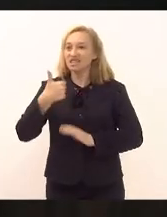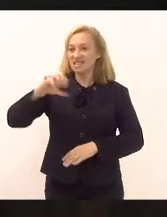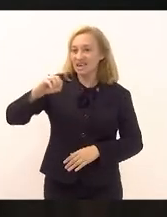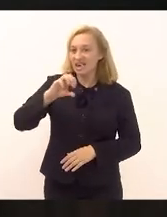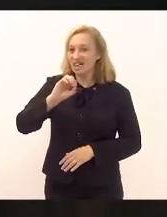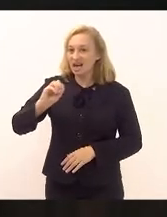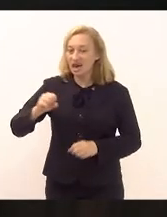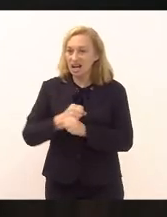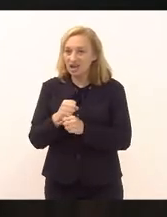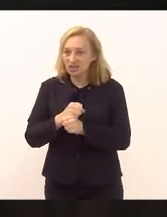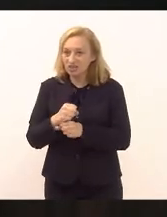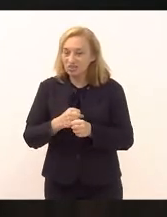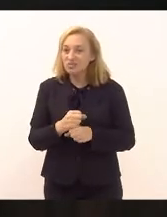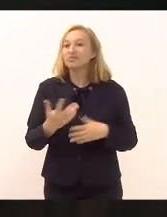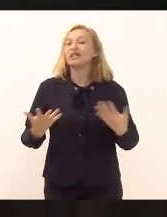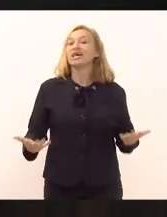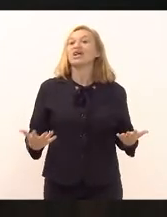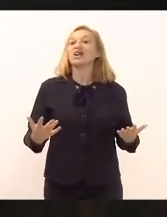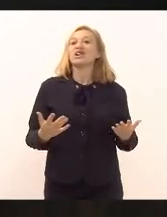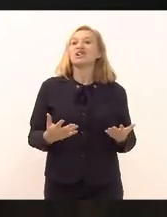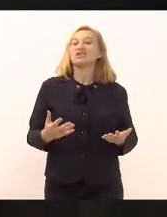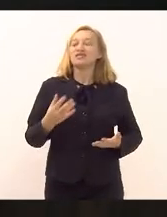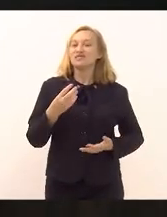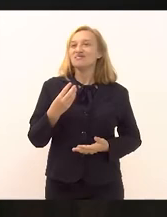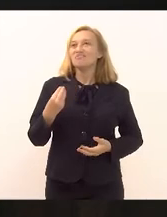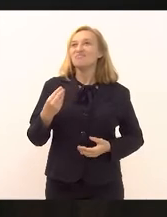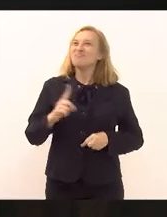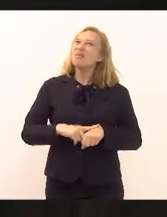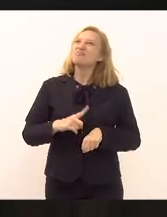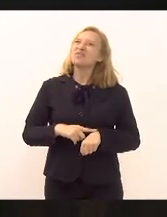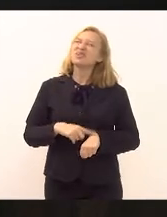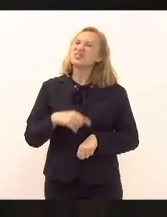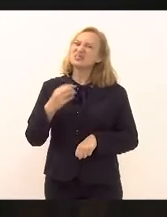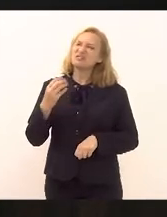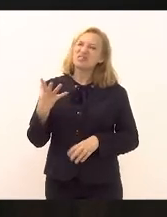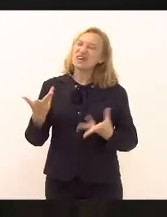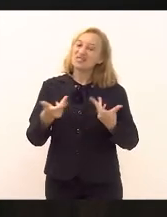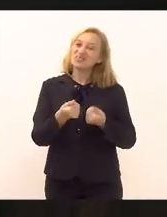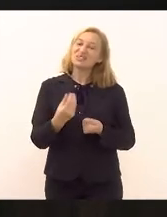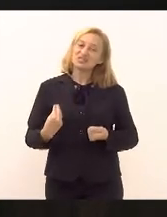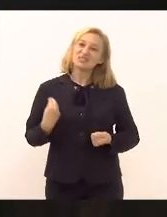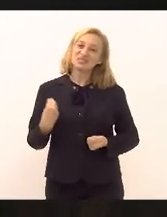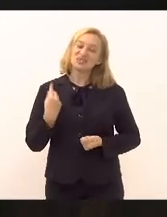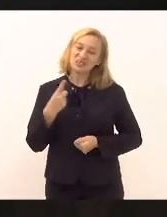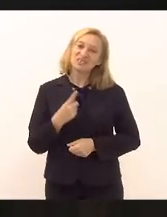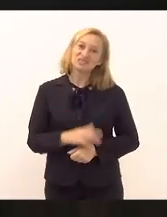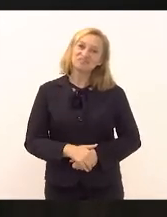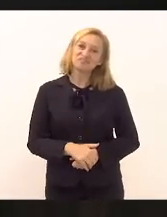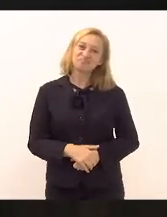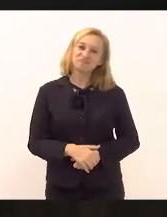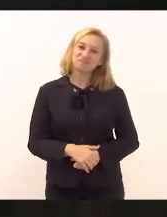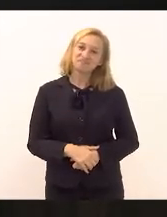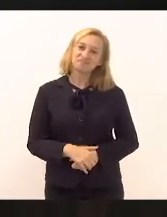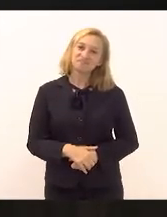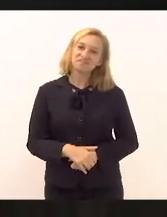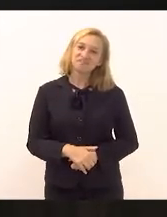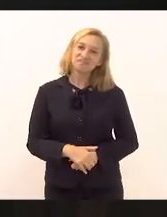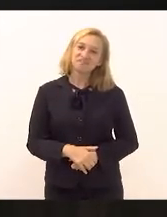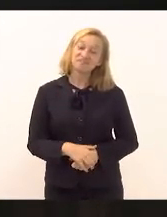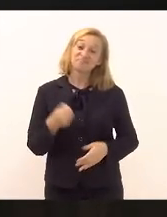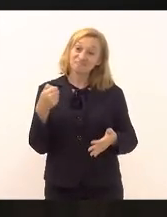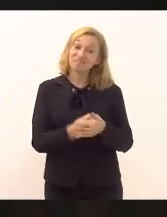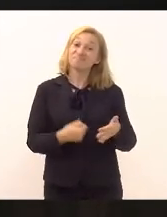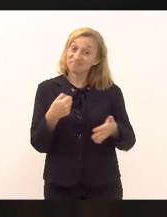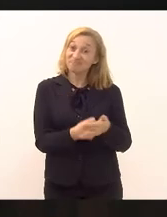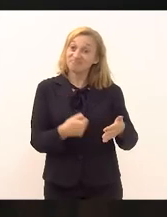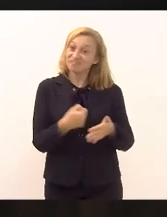de existência, mas a gente vive um momento muito semelhante àquele, um momento que é um momento de